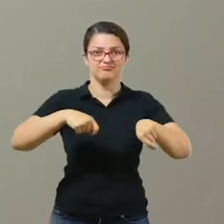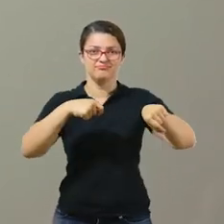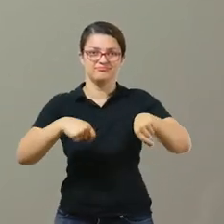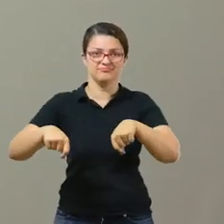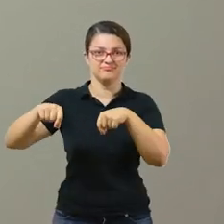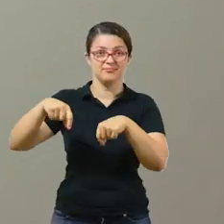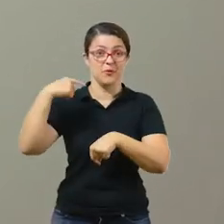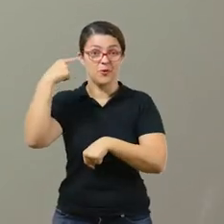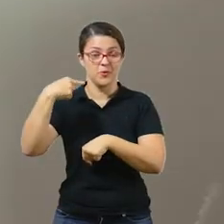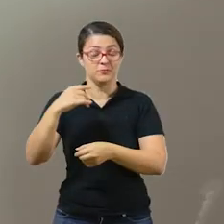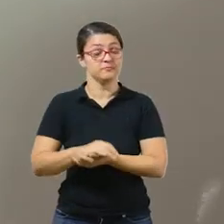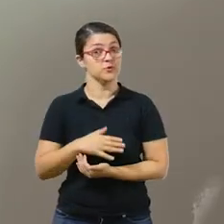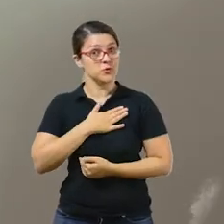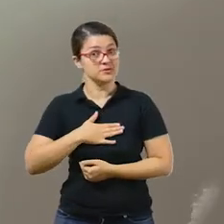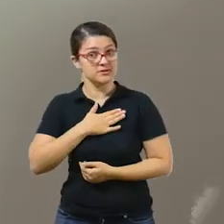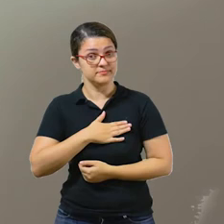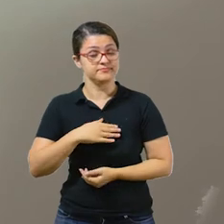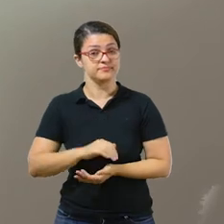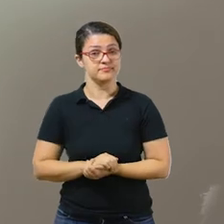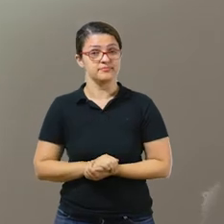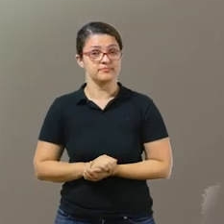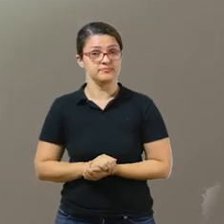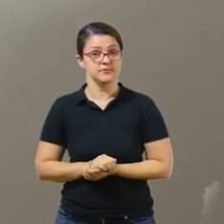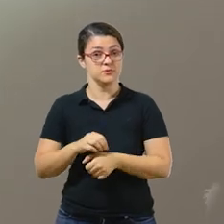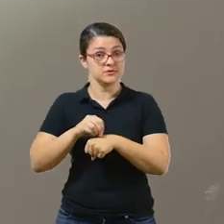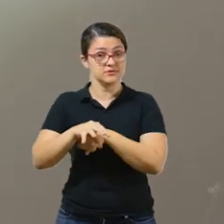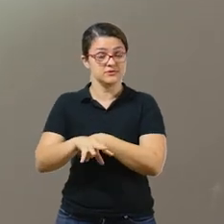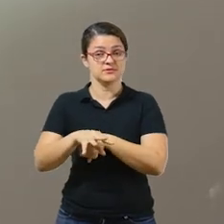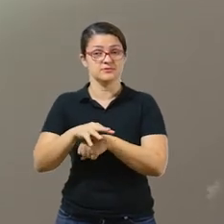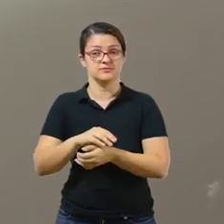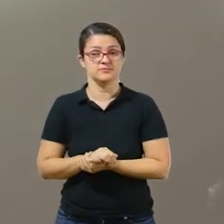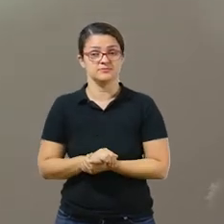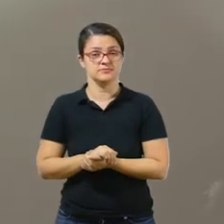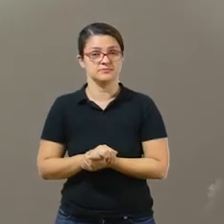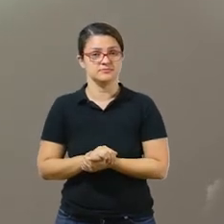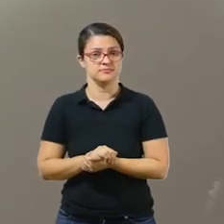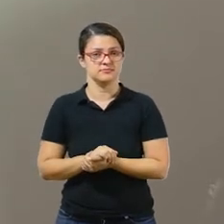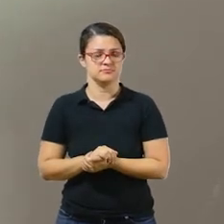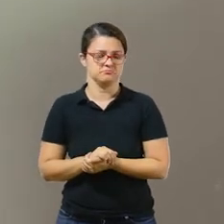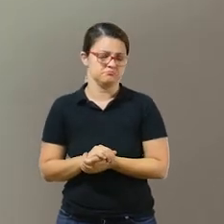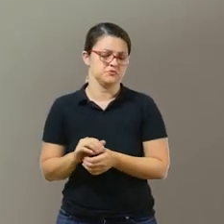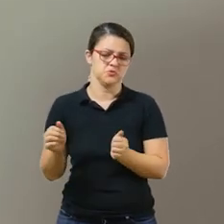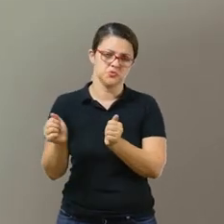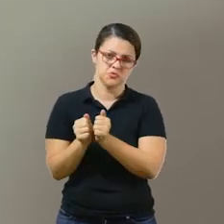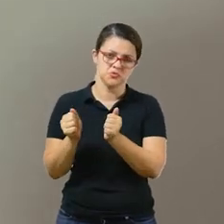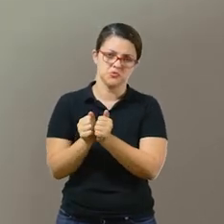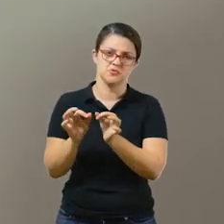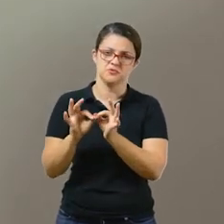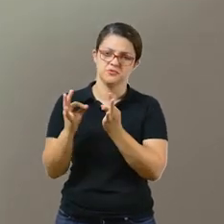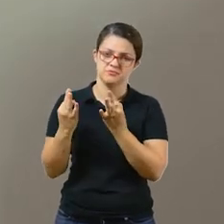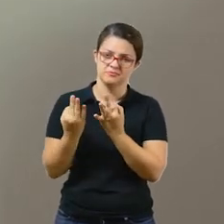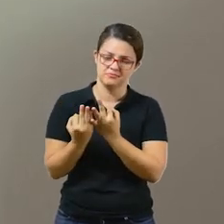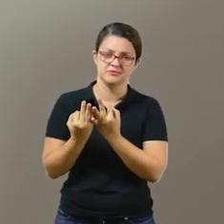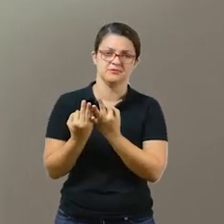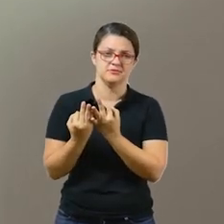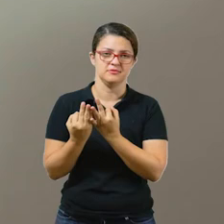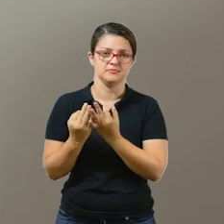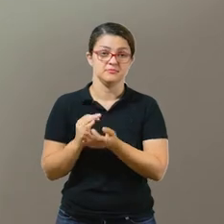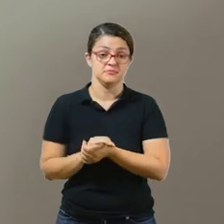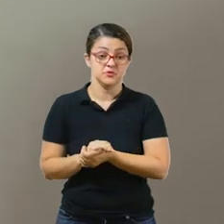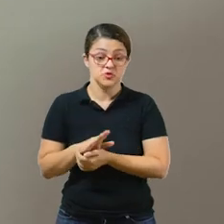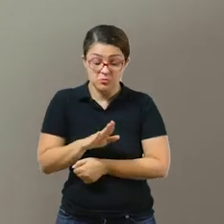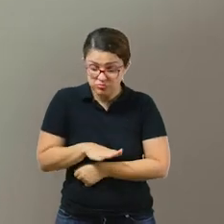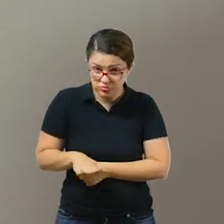Maluca. Então pessoal, gostaram? Essa é uma dica, né? Vocês podem estar fazendo com os familiares de vocês. E para as